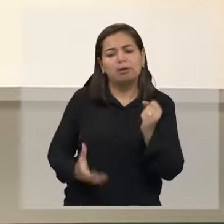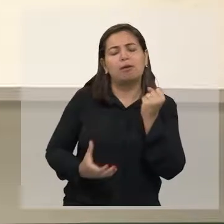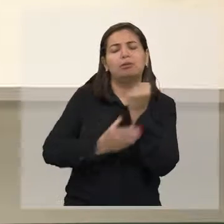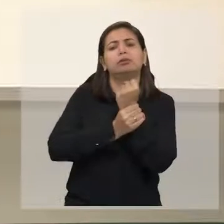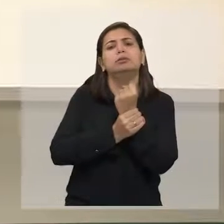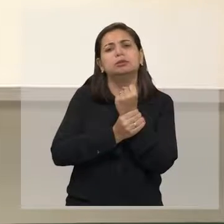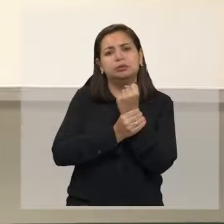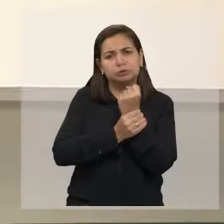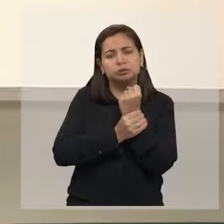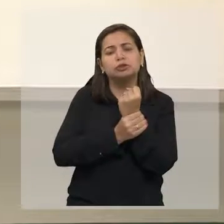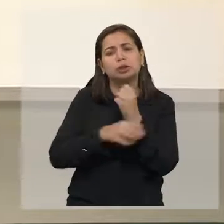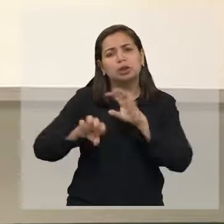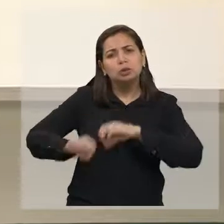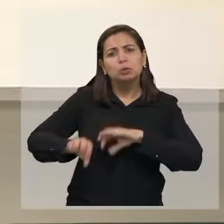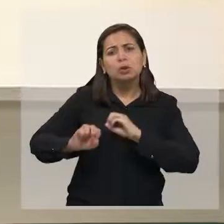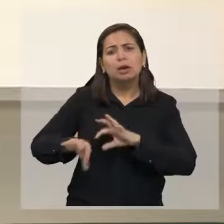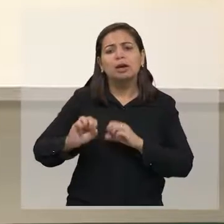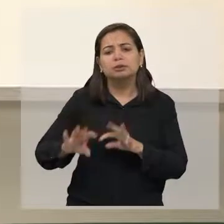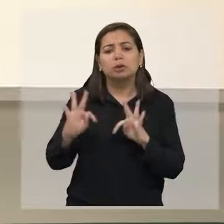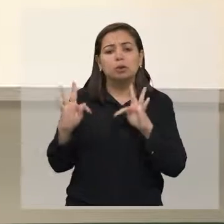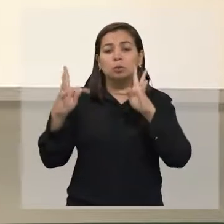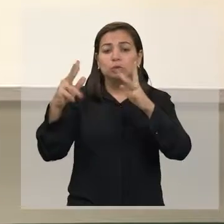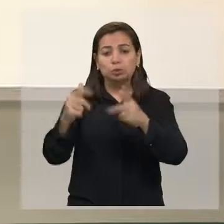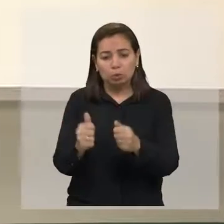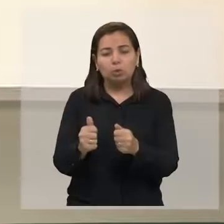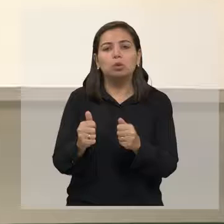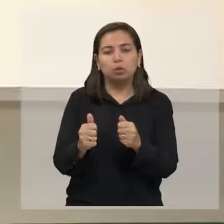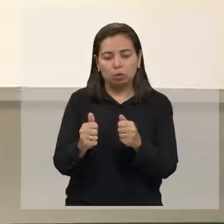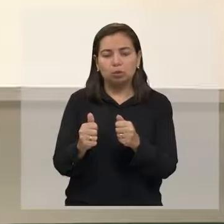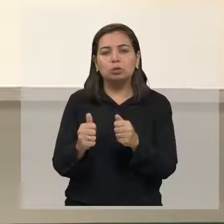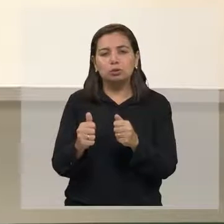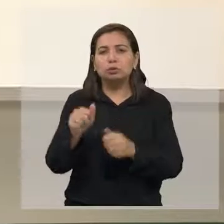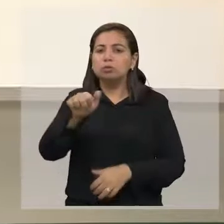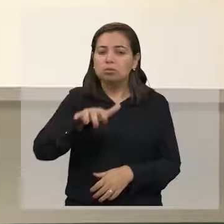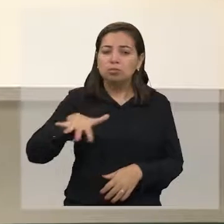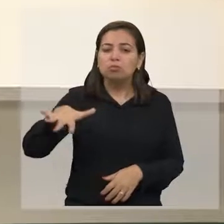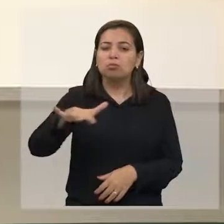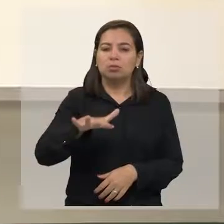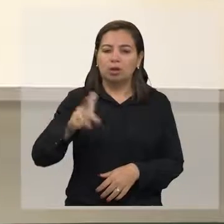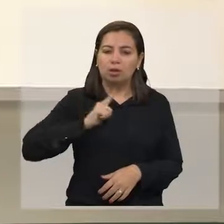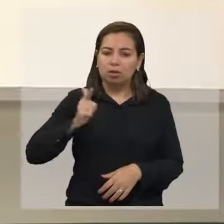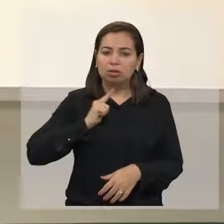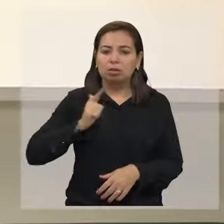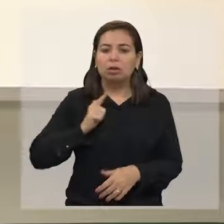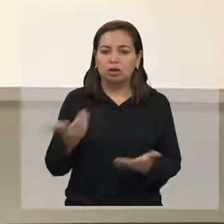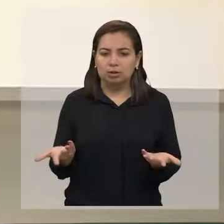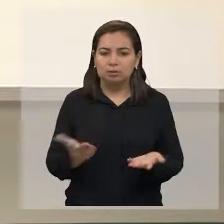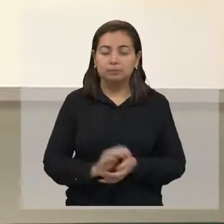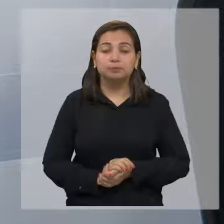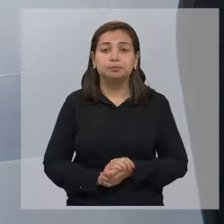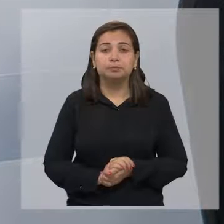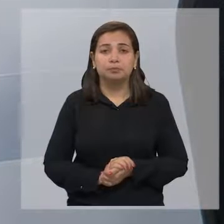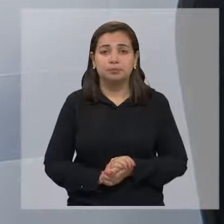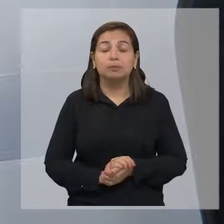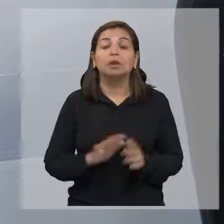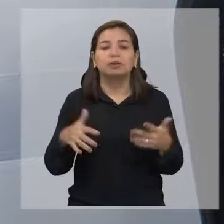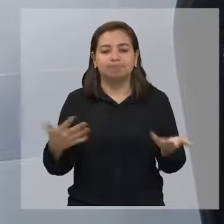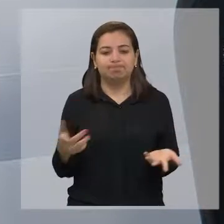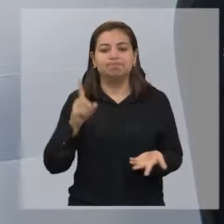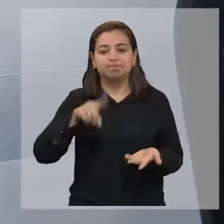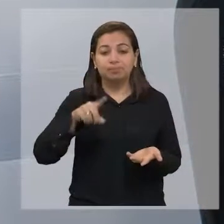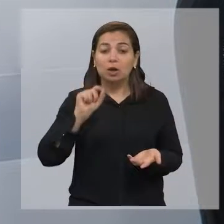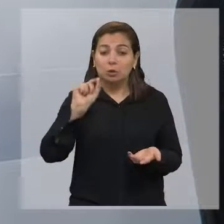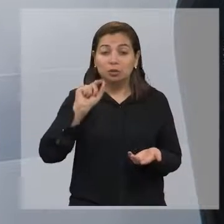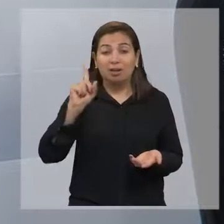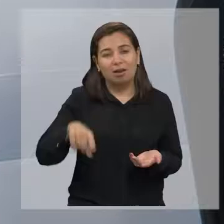garantir a educação para todos, universal, gratuita, de qualidade? Bom, essa é uma questão fundamental. Eu acredito